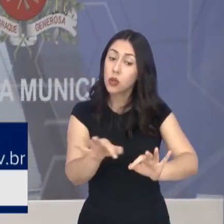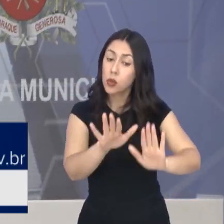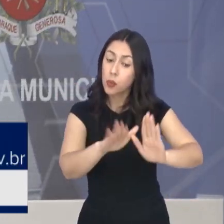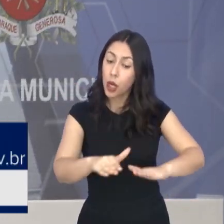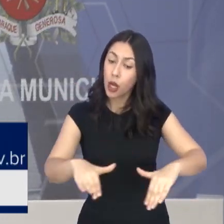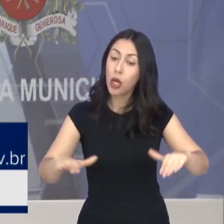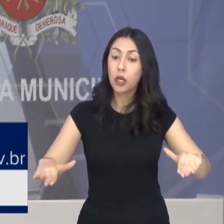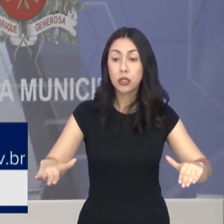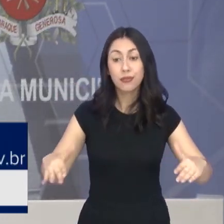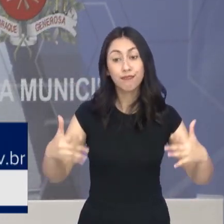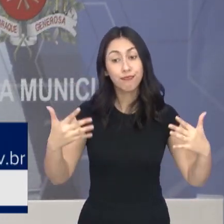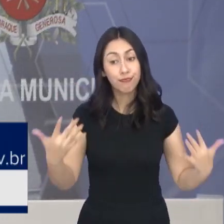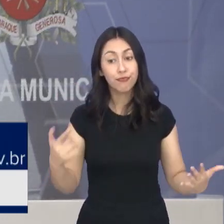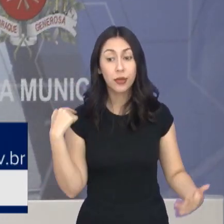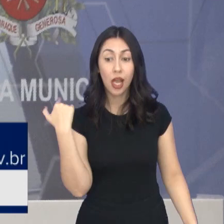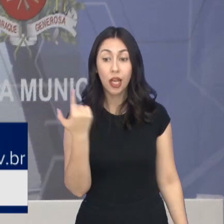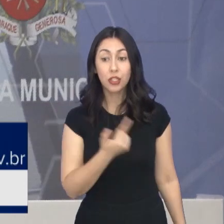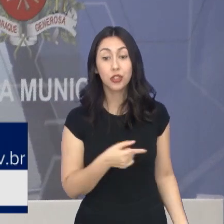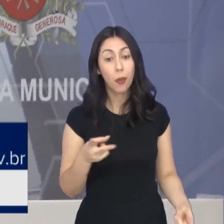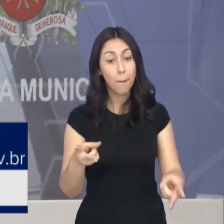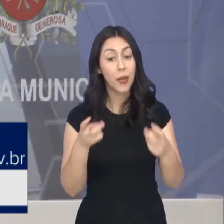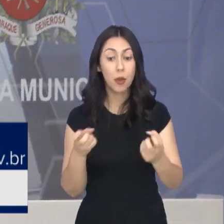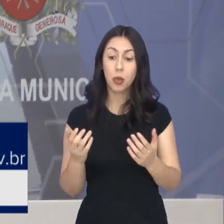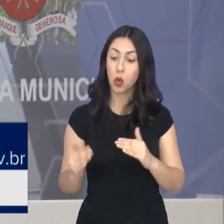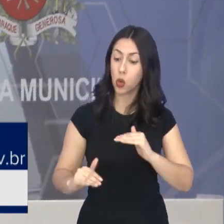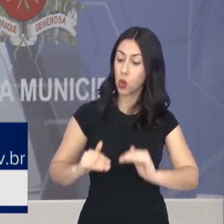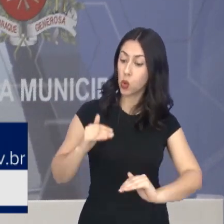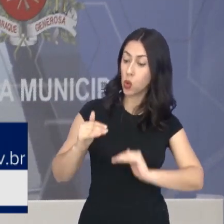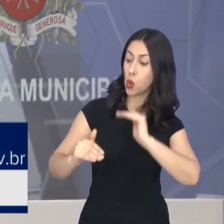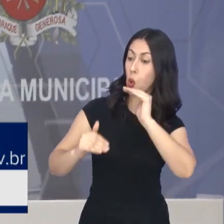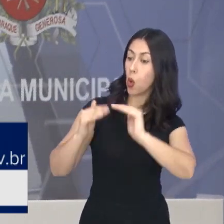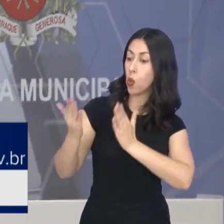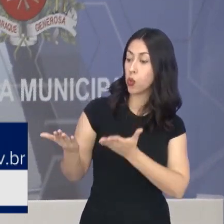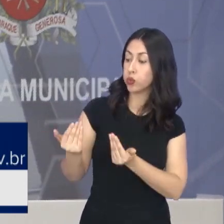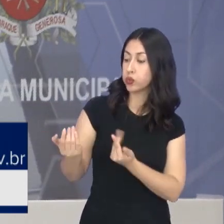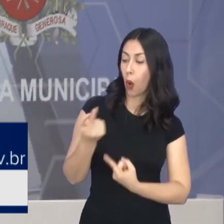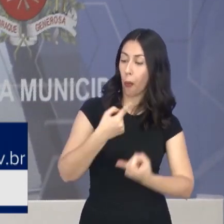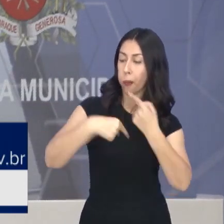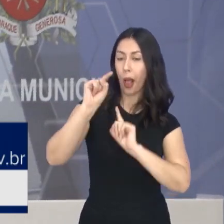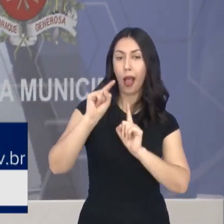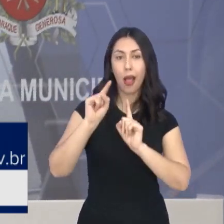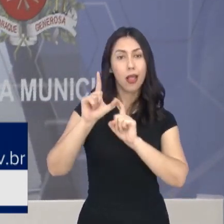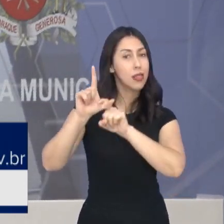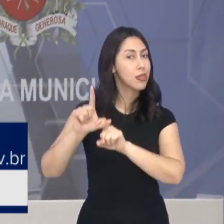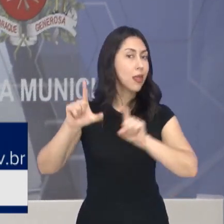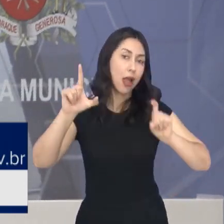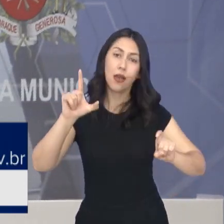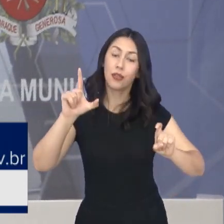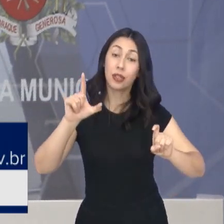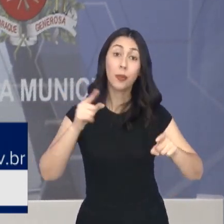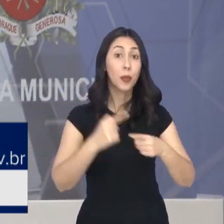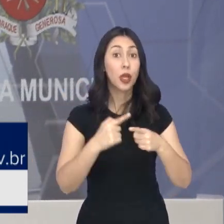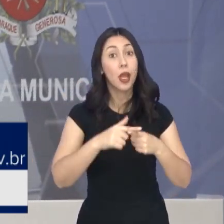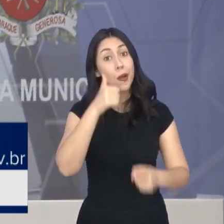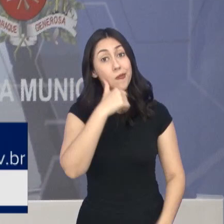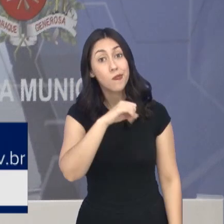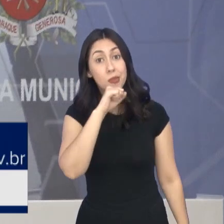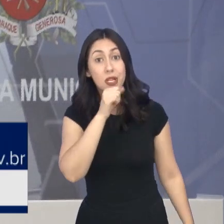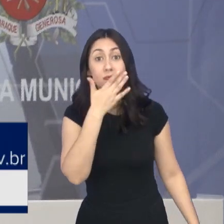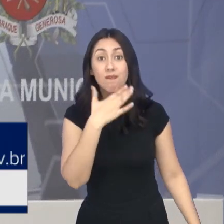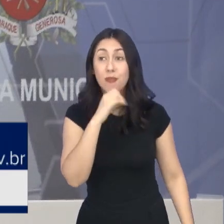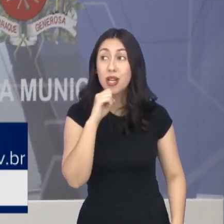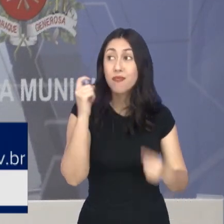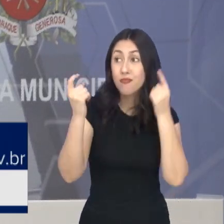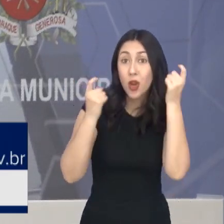criança, e assim a gente vê um jovem que vai evoluir, né, ser independente, né? A grande preocupação dos pais, né, com os